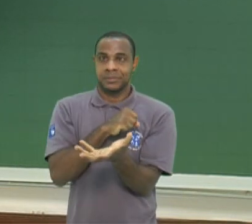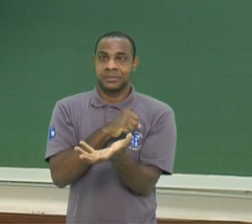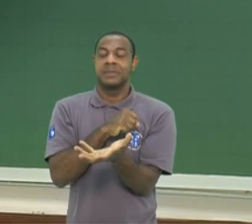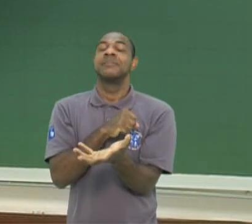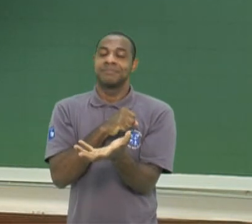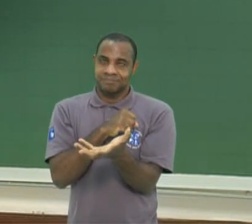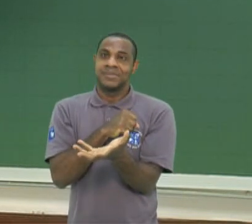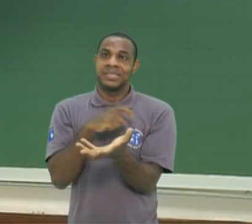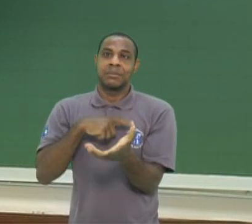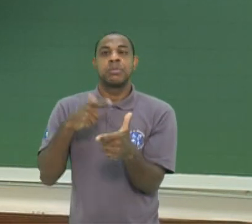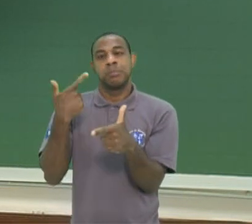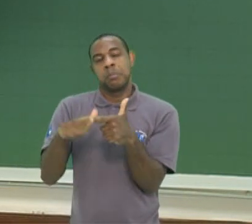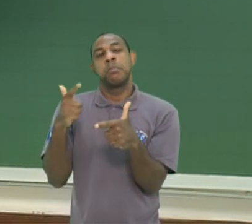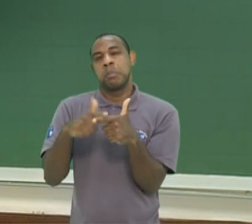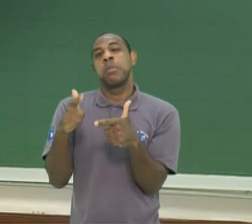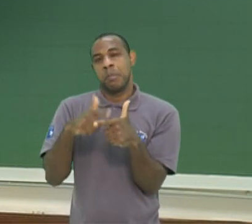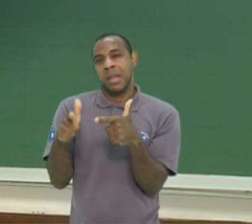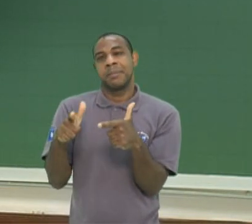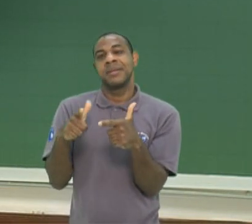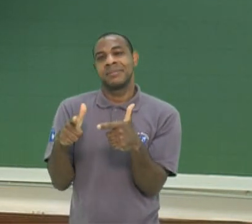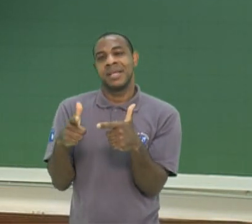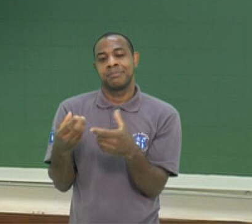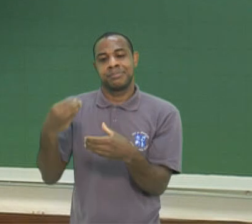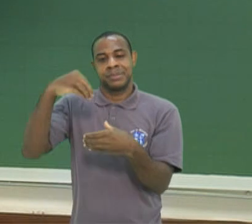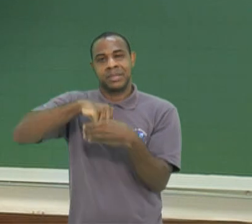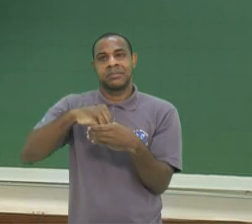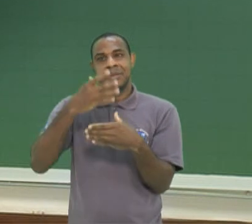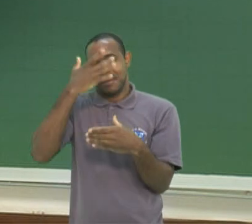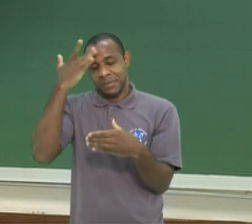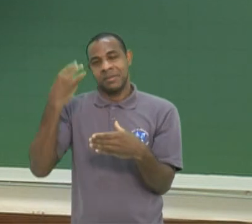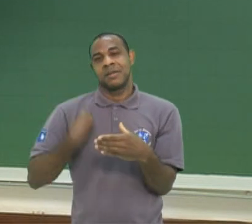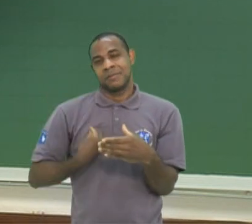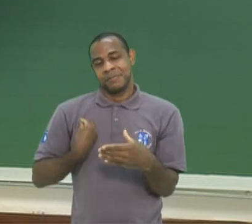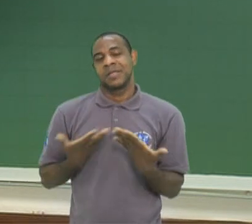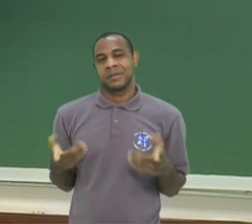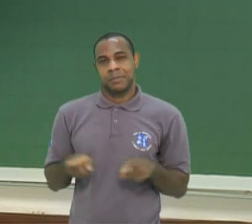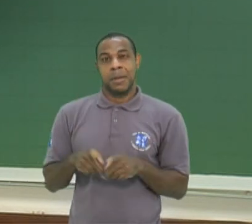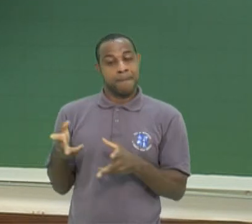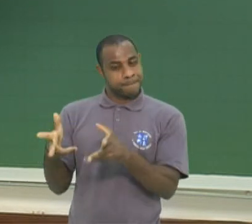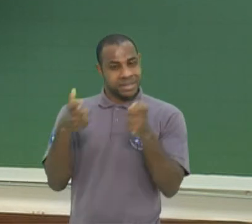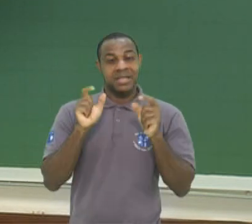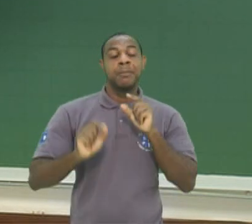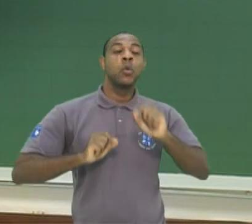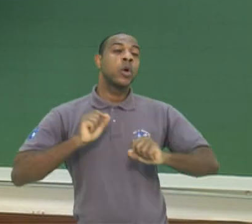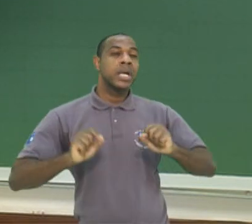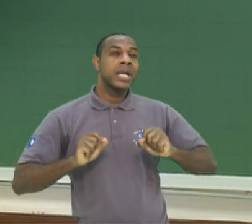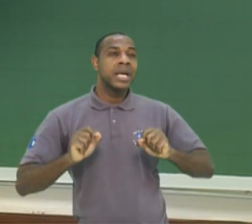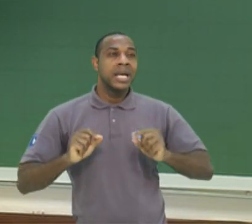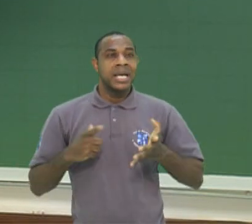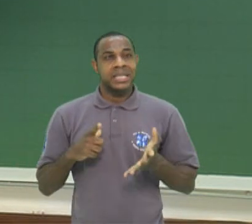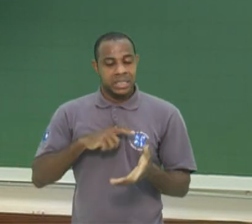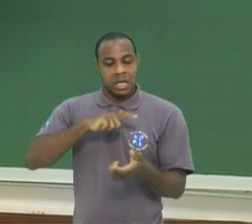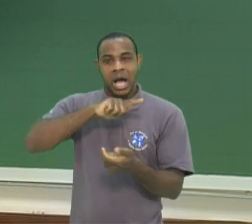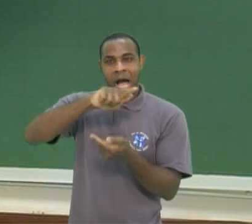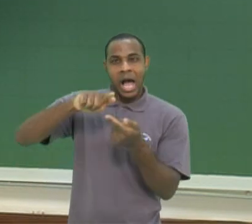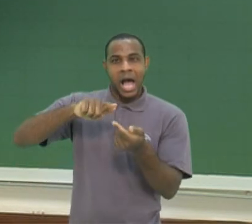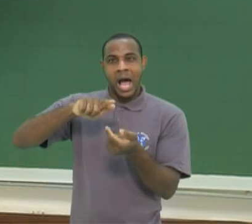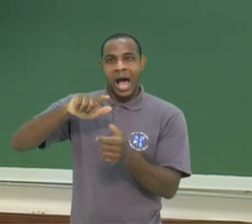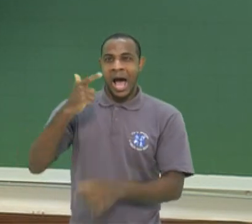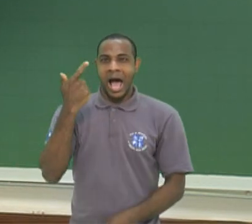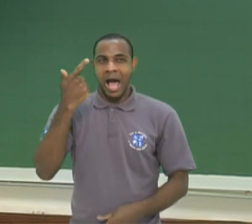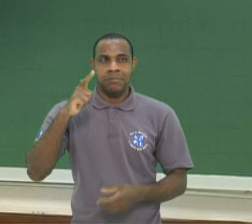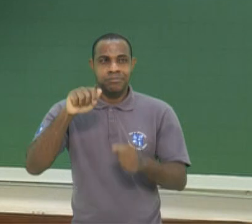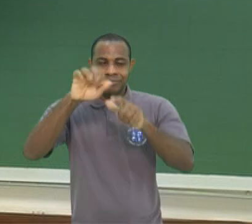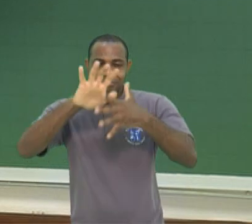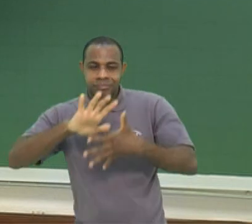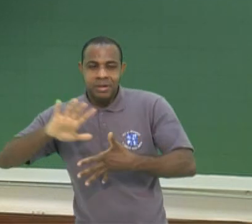prejuízo tão grande à vida de tantas pessoas. Então, perceba que a análise geográfica,